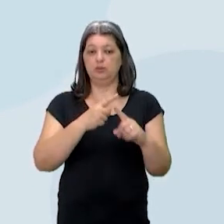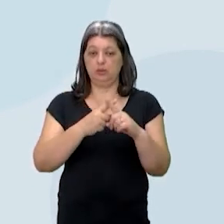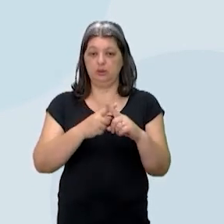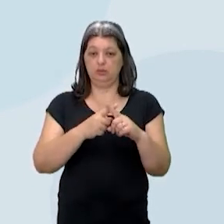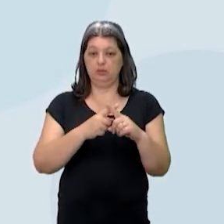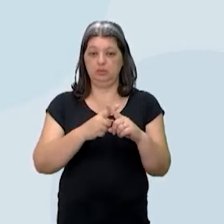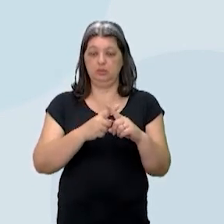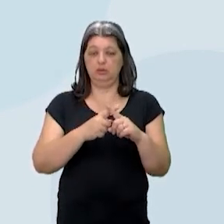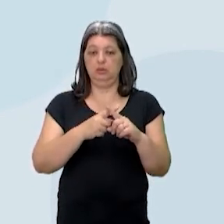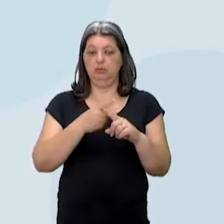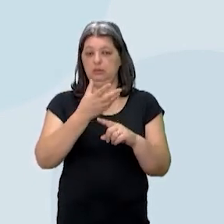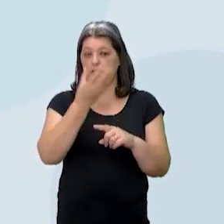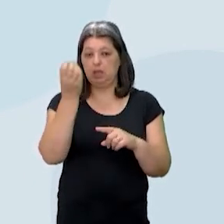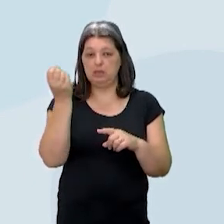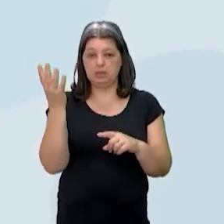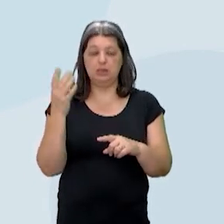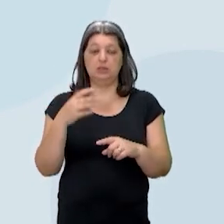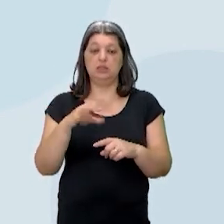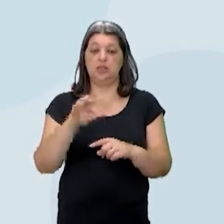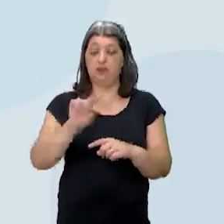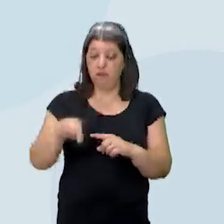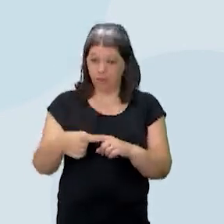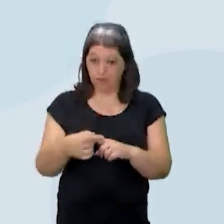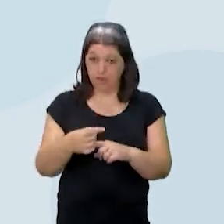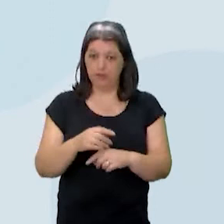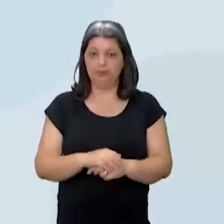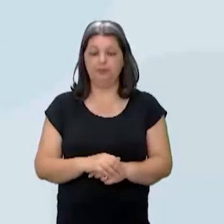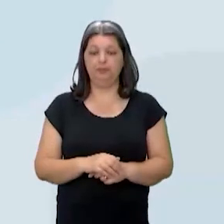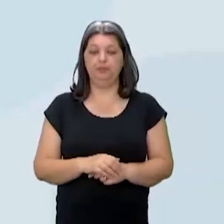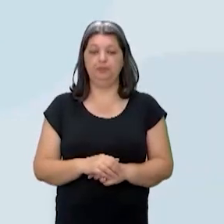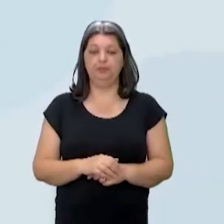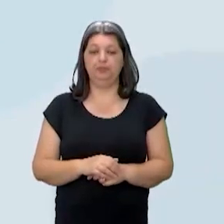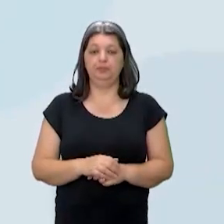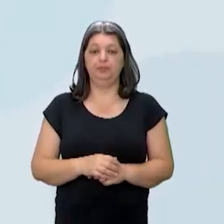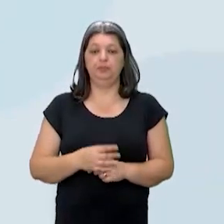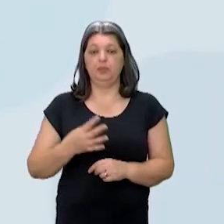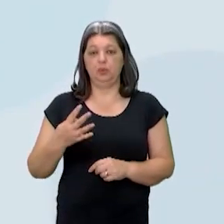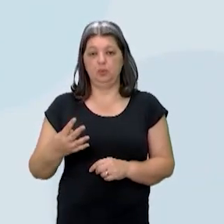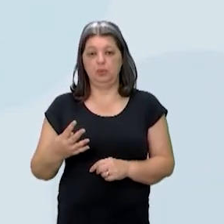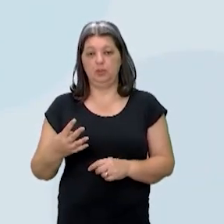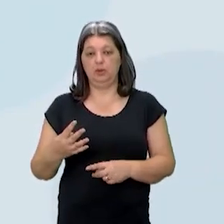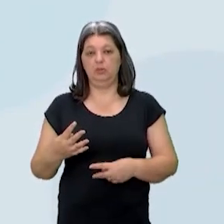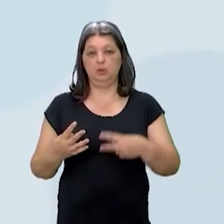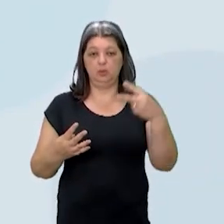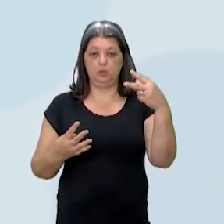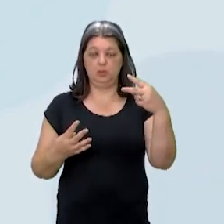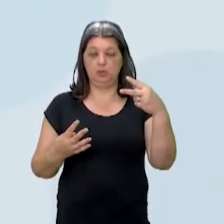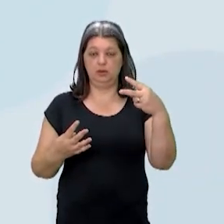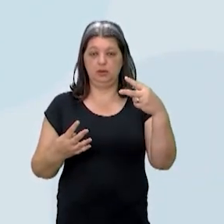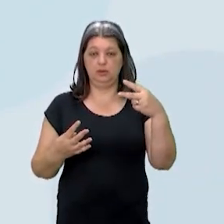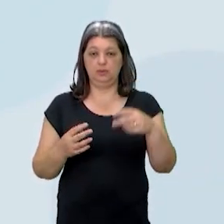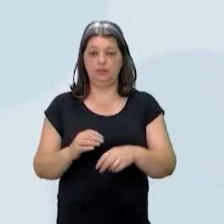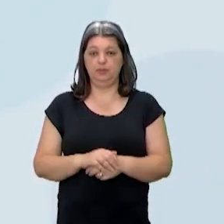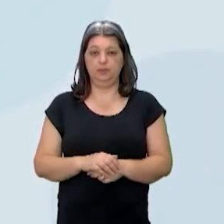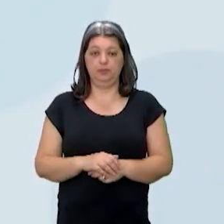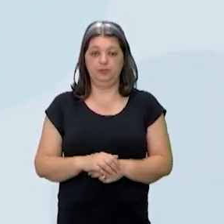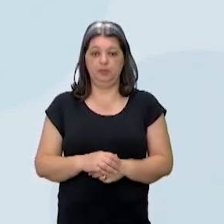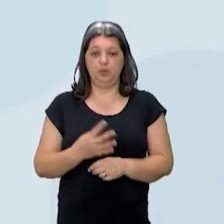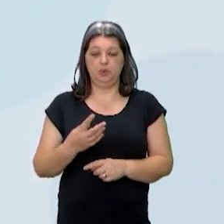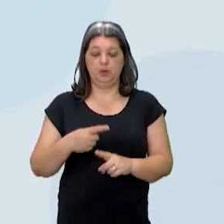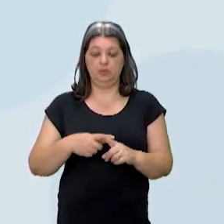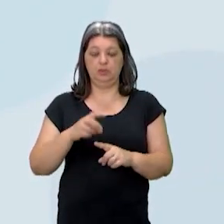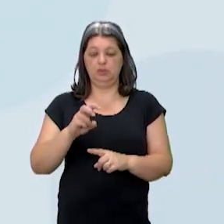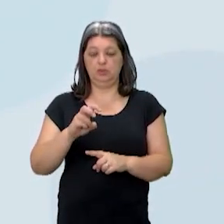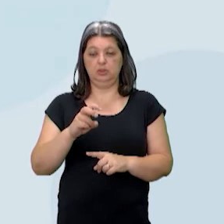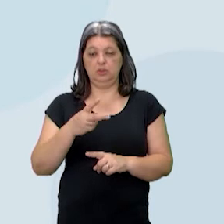não tem vírgula. Então, ó, 4 vezes 6 costuma dar 24, desce o 4, sobe a dezena. 4 vezes 5, 20,